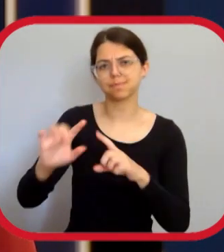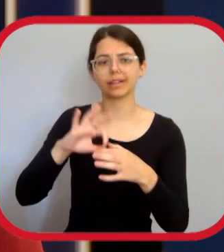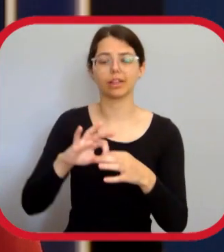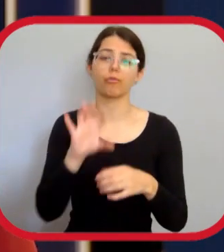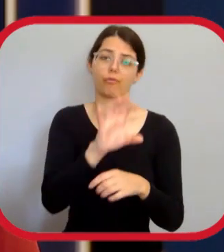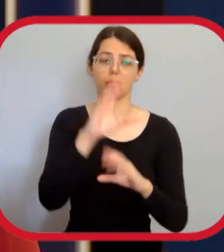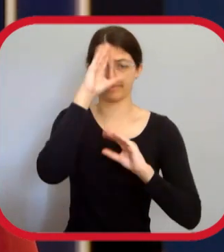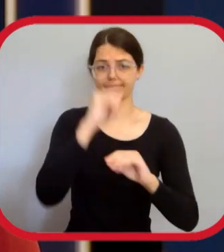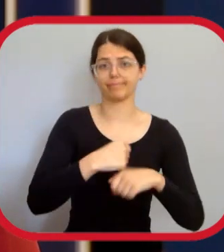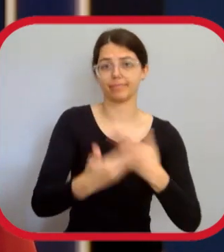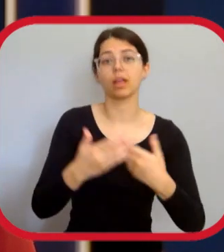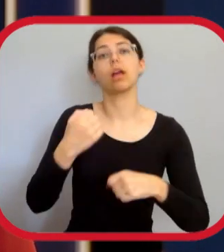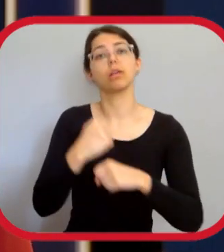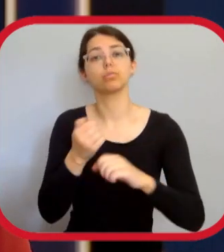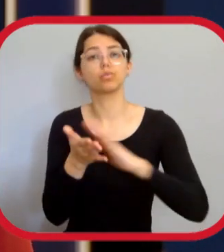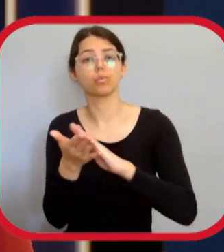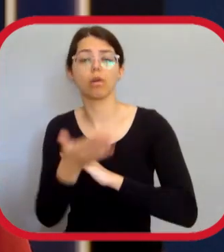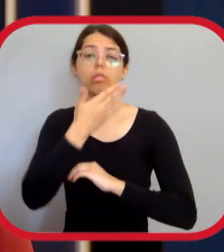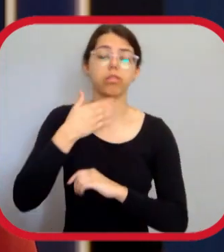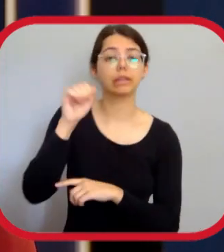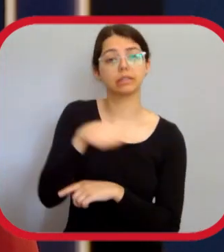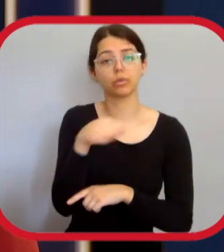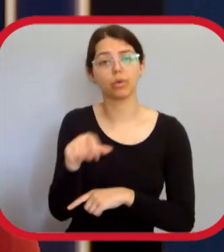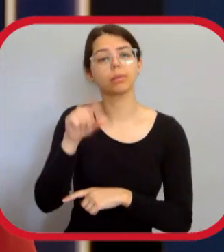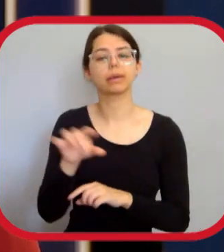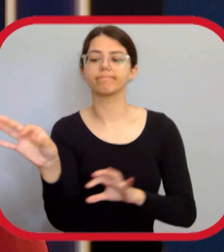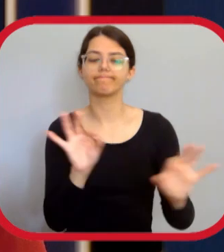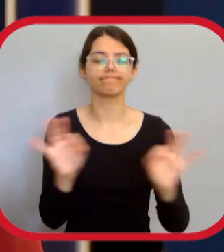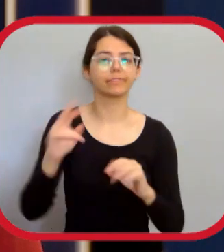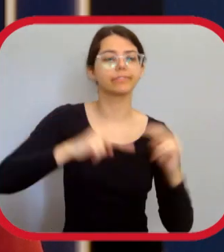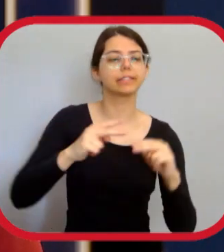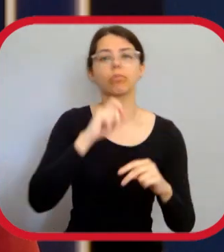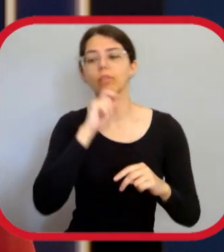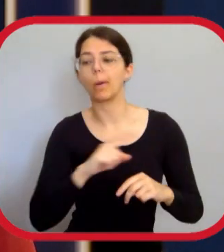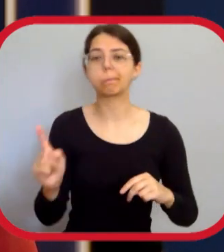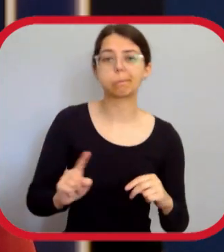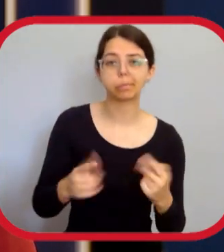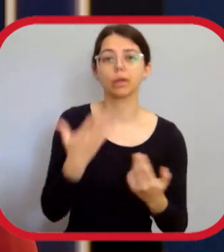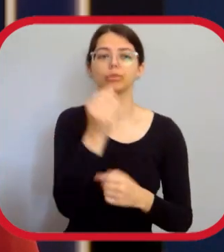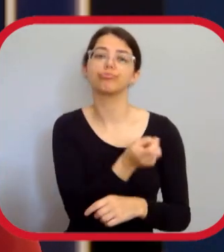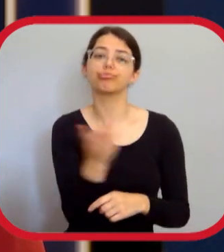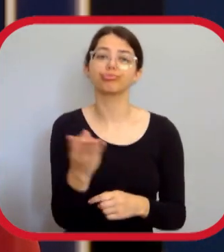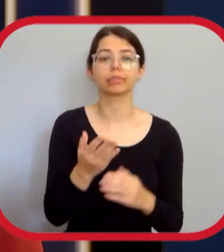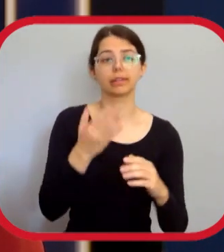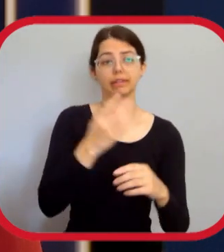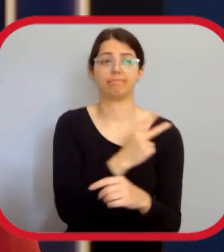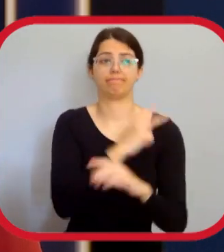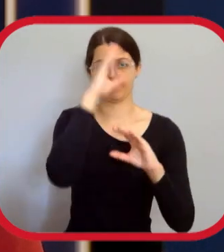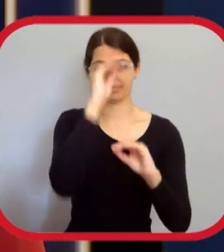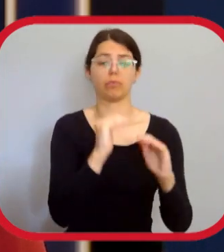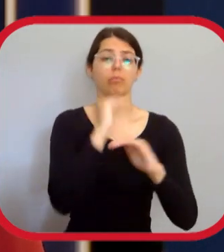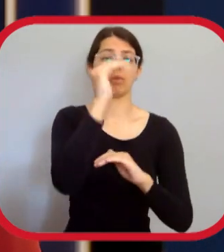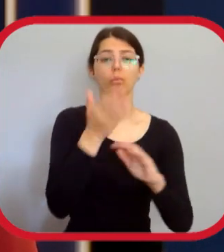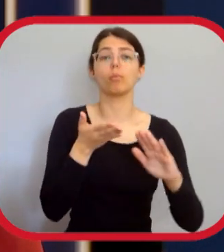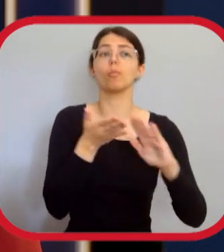educação expressam opiniões divergentes sobre o modelo de ensino, a empregabilidade e a acessibilidade financeira de cada opção. Será que os estudantes veem